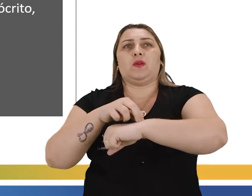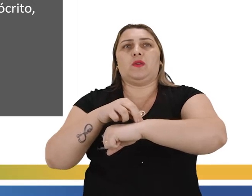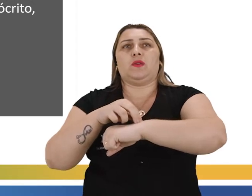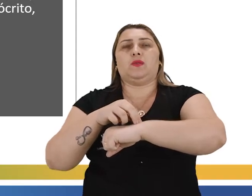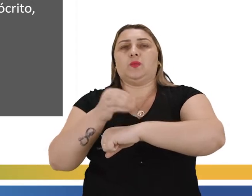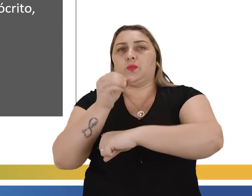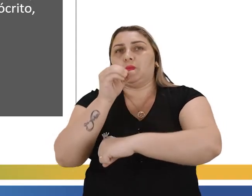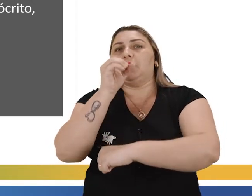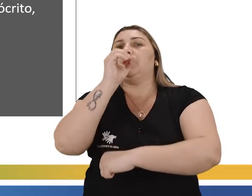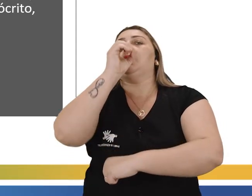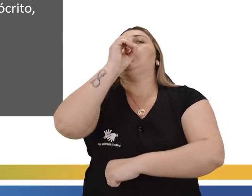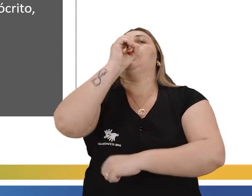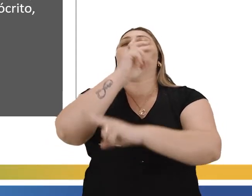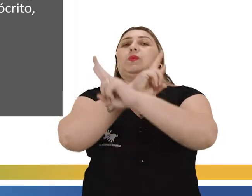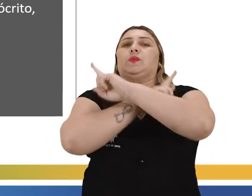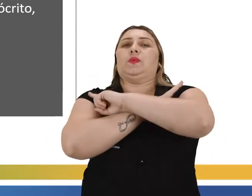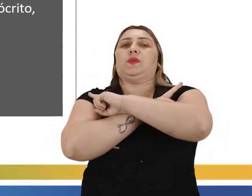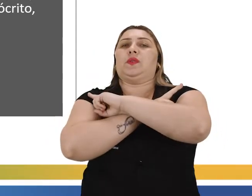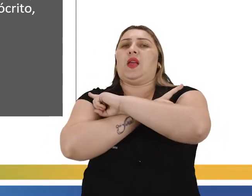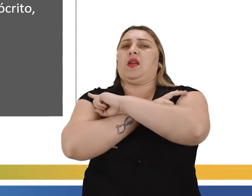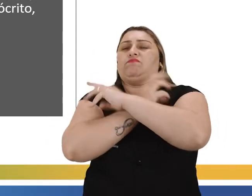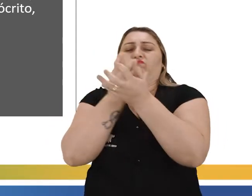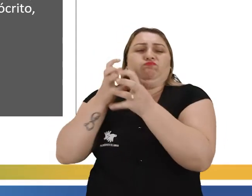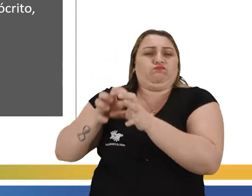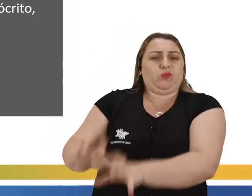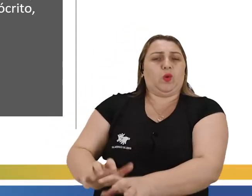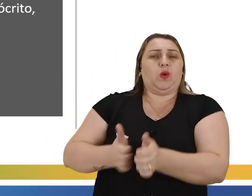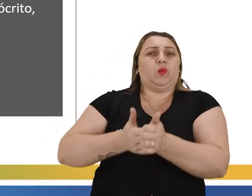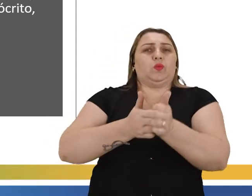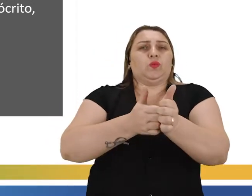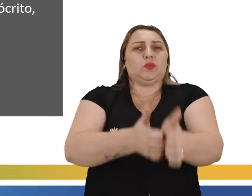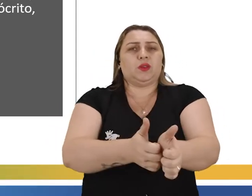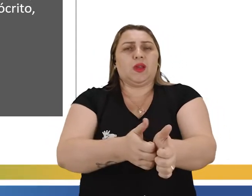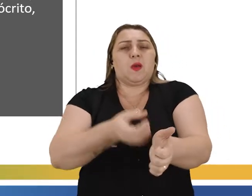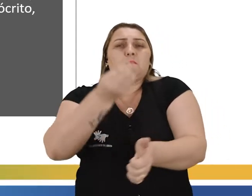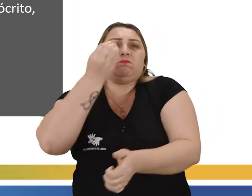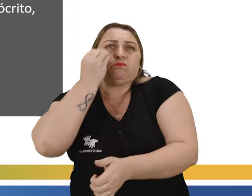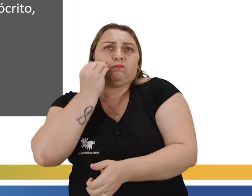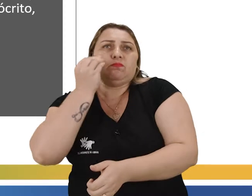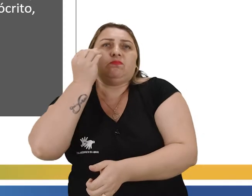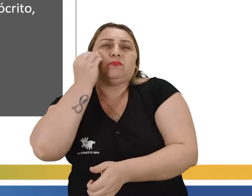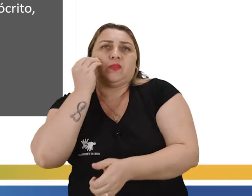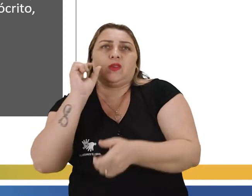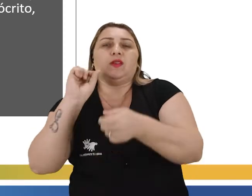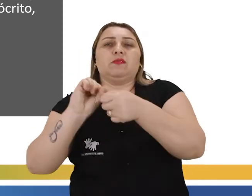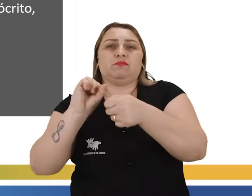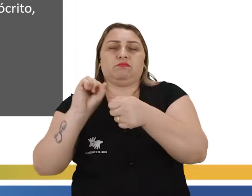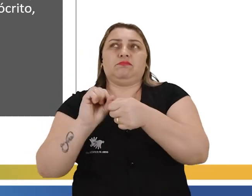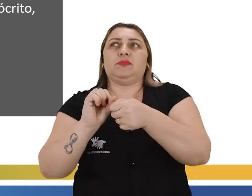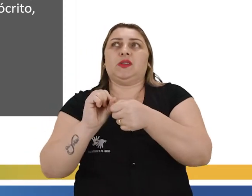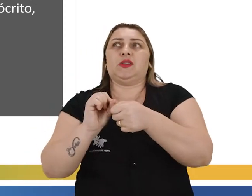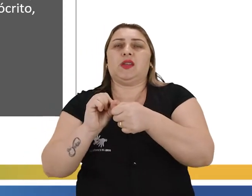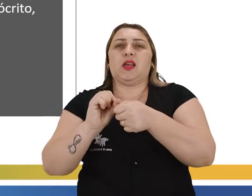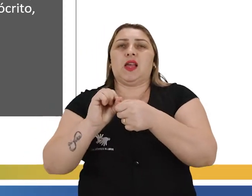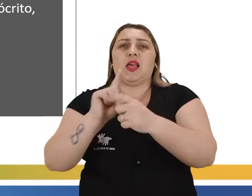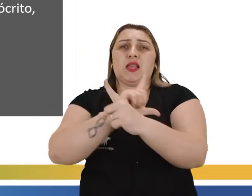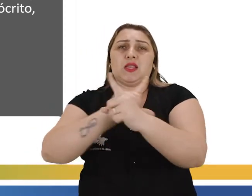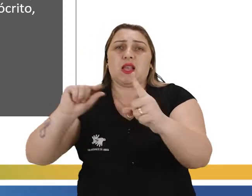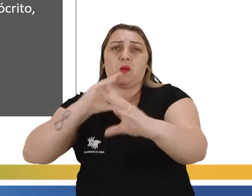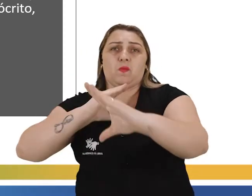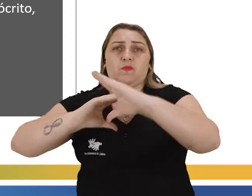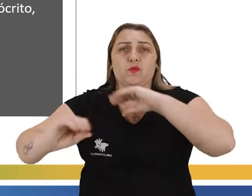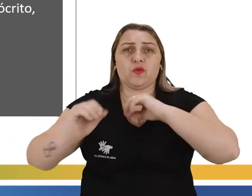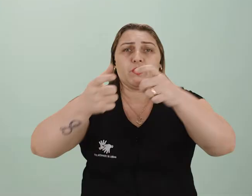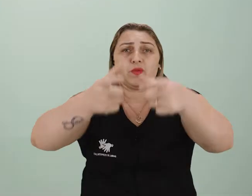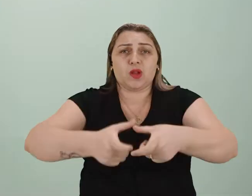cicuta, o veneno, e ele se negou. Teve um dos discípulos dele que tentou fazer com que ele saísse, fugisse